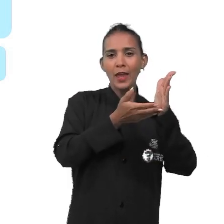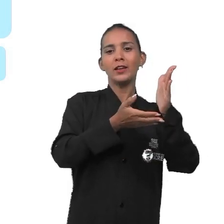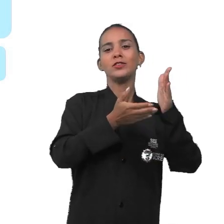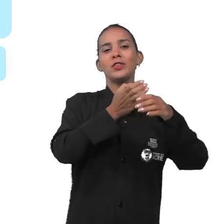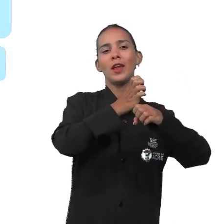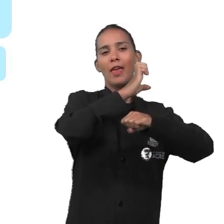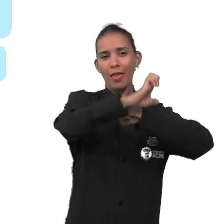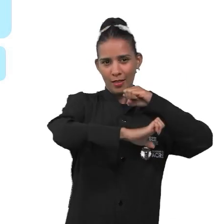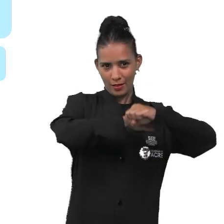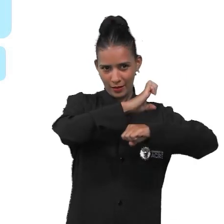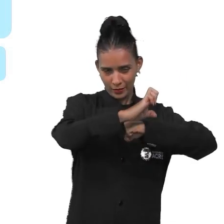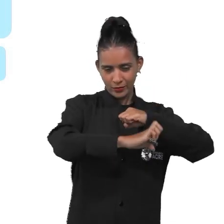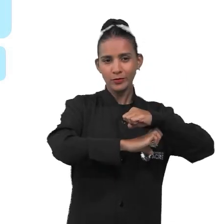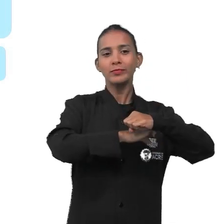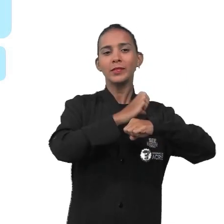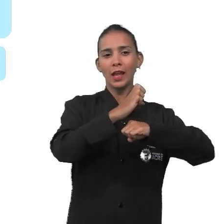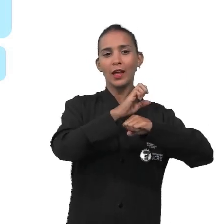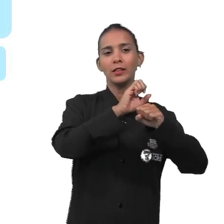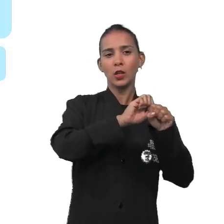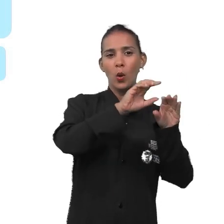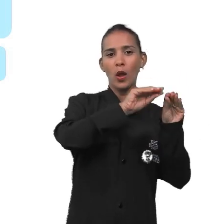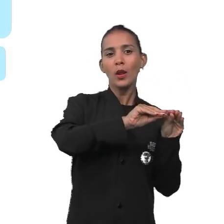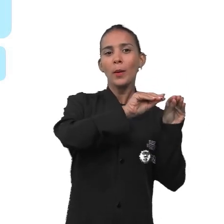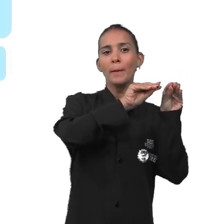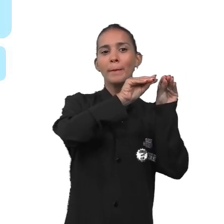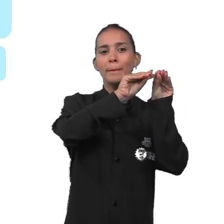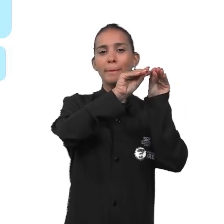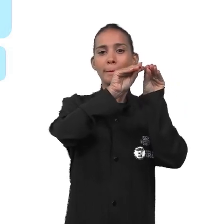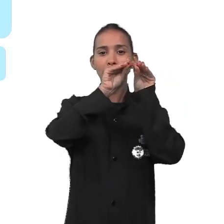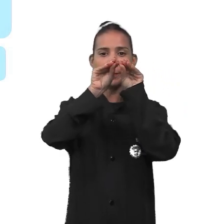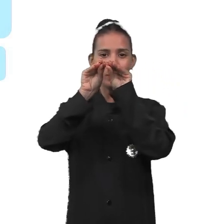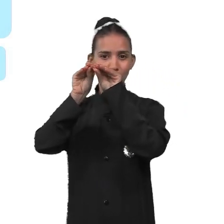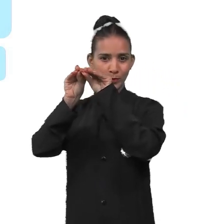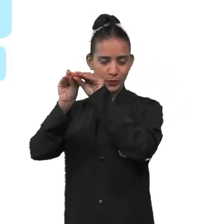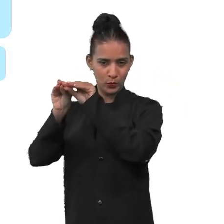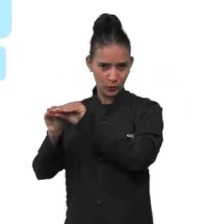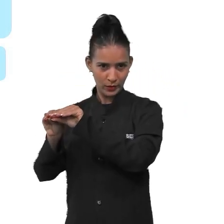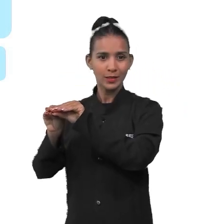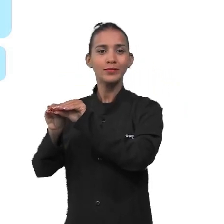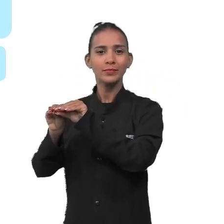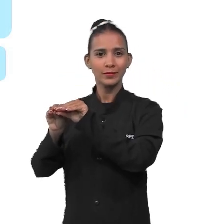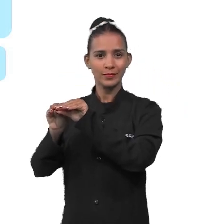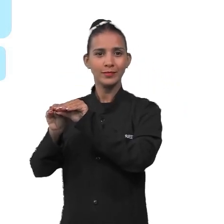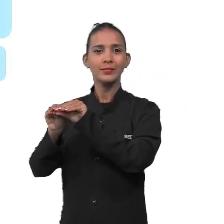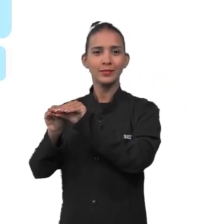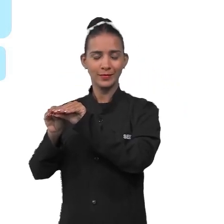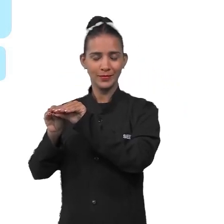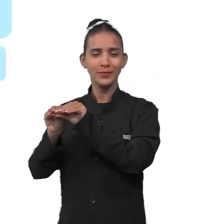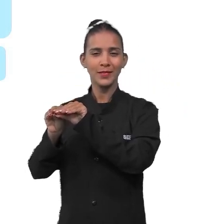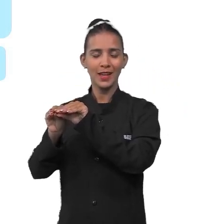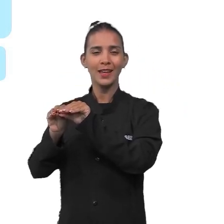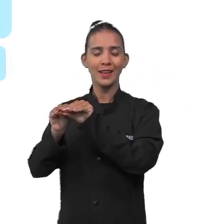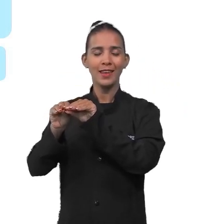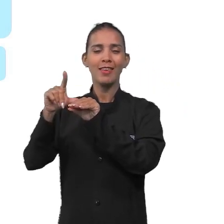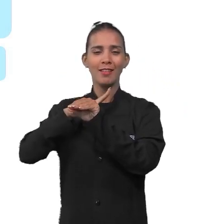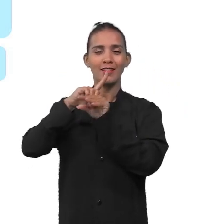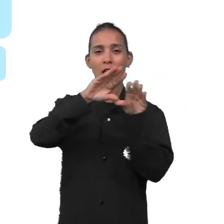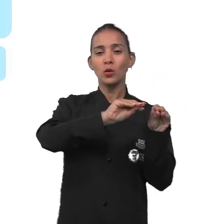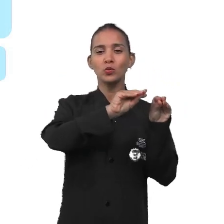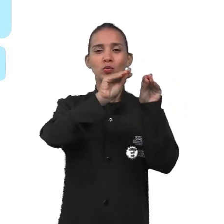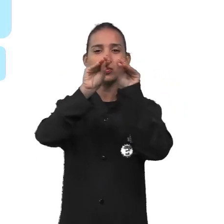os elétrons eles saem do polo negativo, que nós vamos chamar de ânodo, e vêm aqui para o